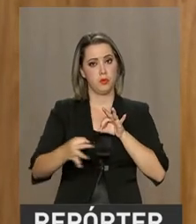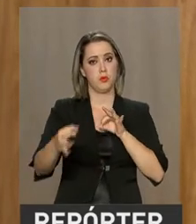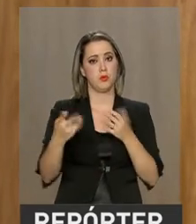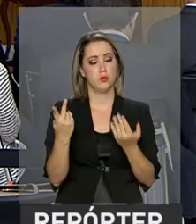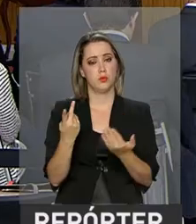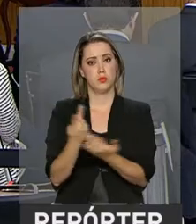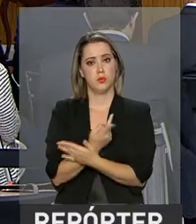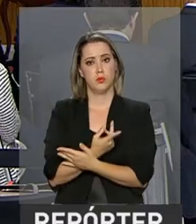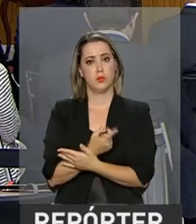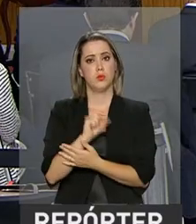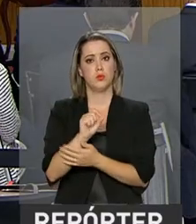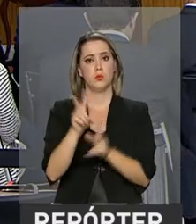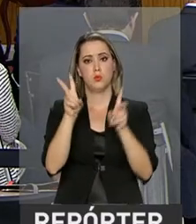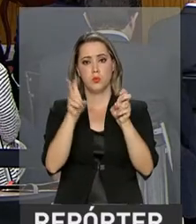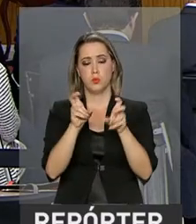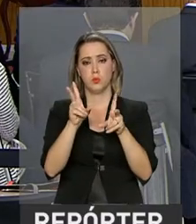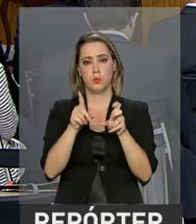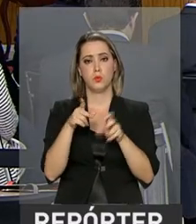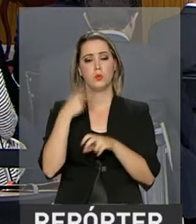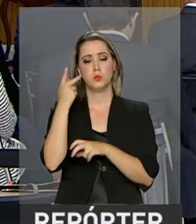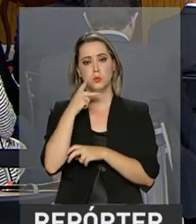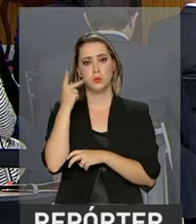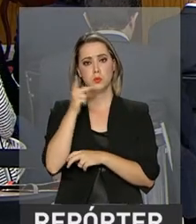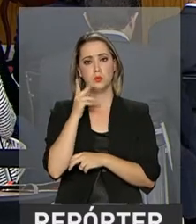nos assuntos públicos